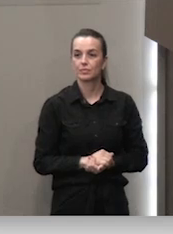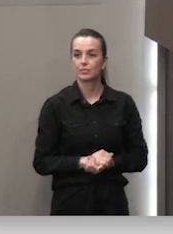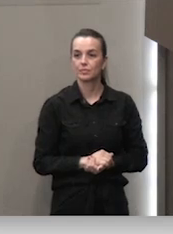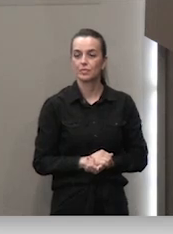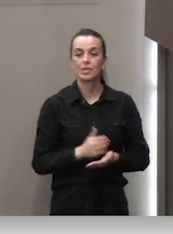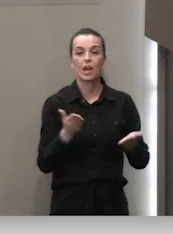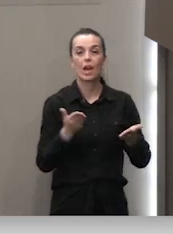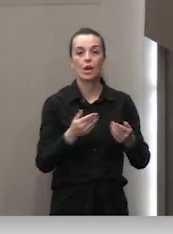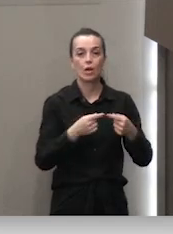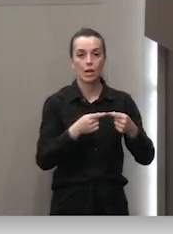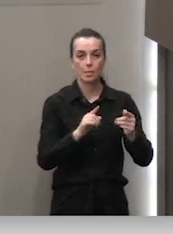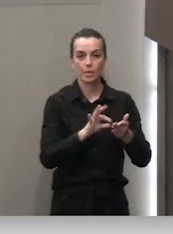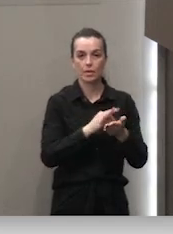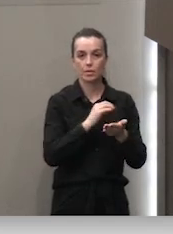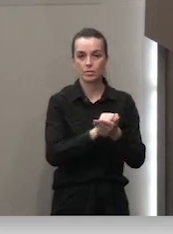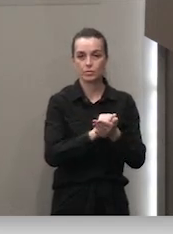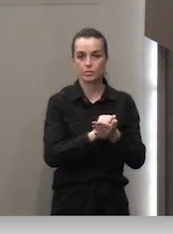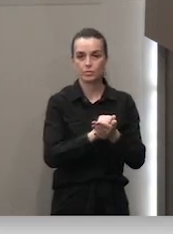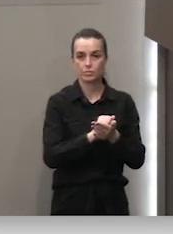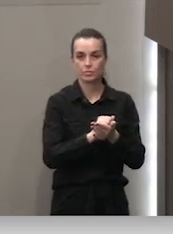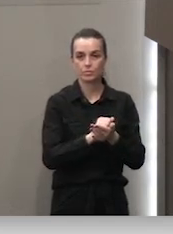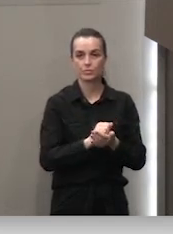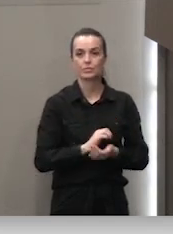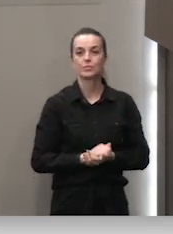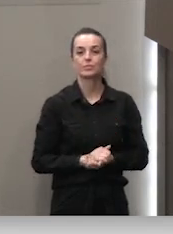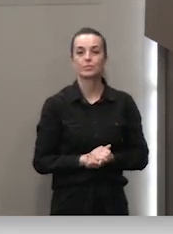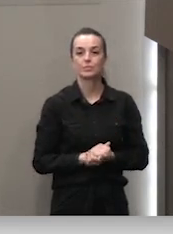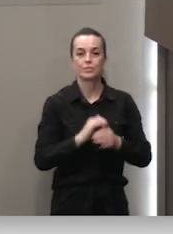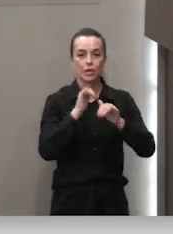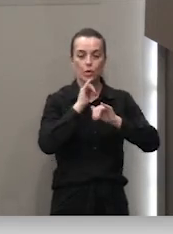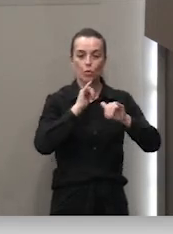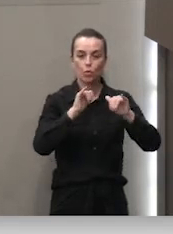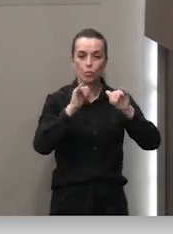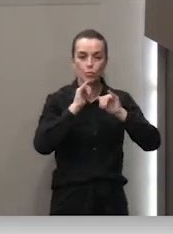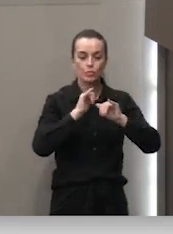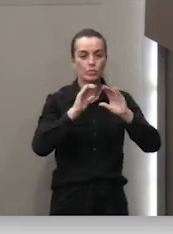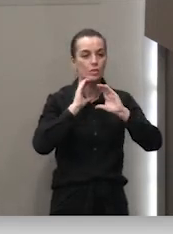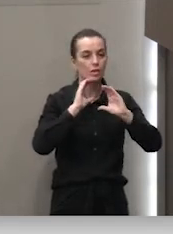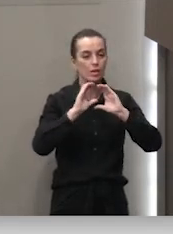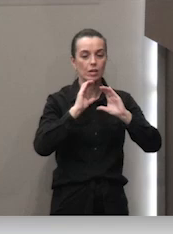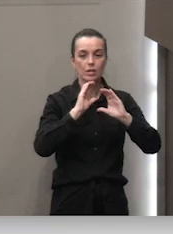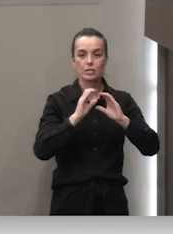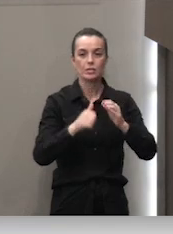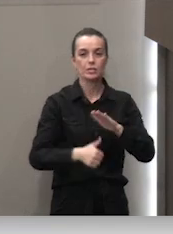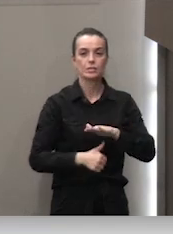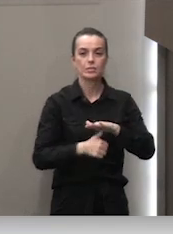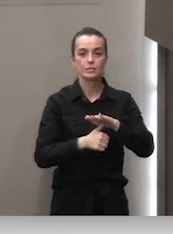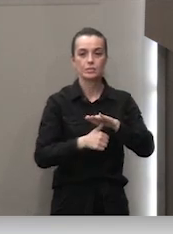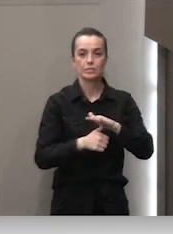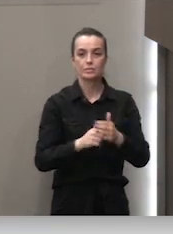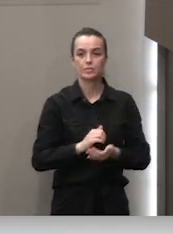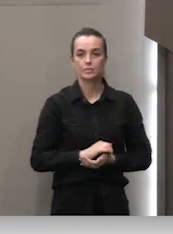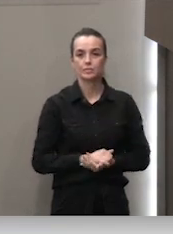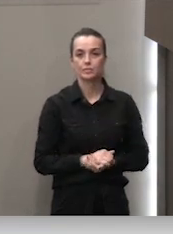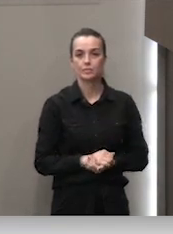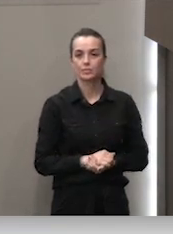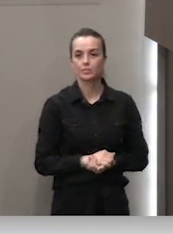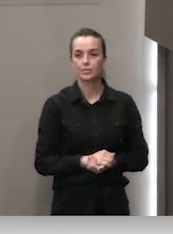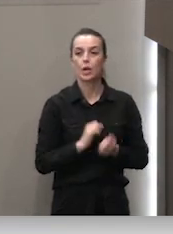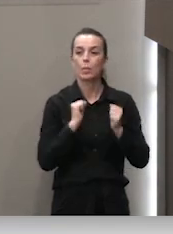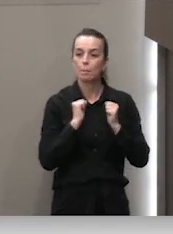Declaro aberta as inscrições para o espaço de comunicação de lideranças. Colegas vereadores,